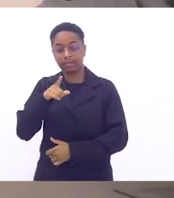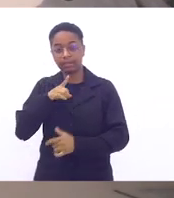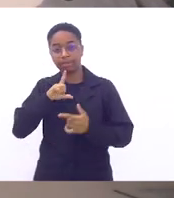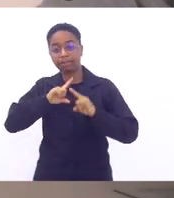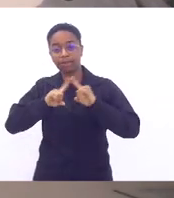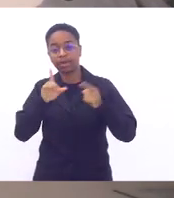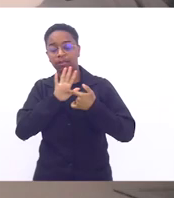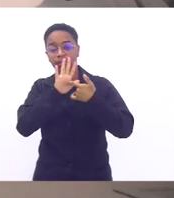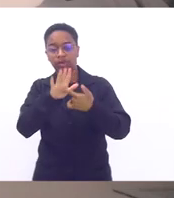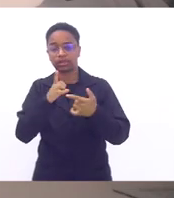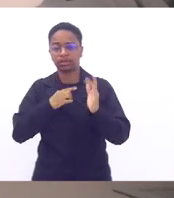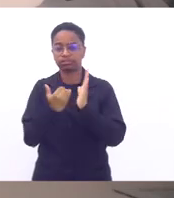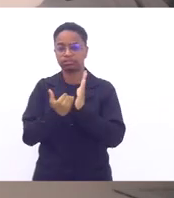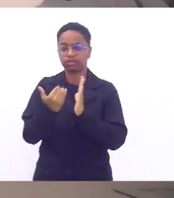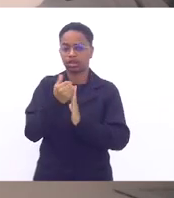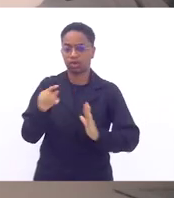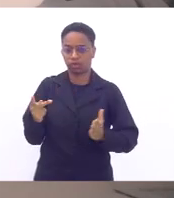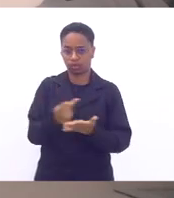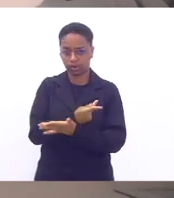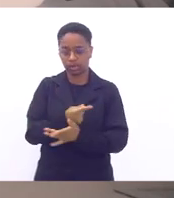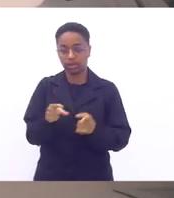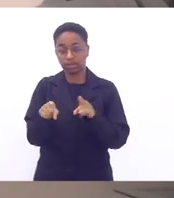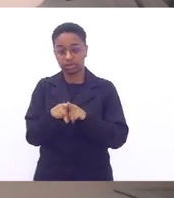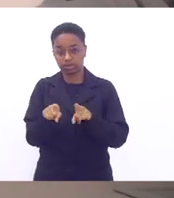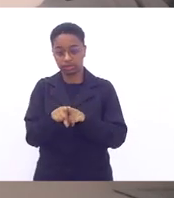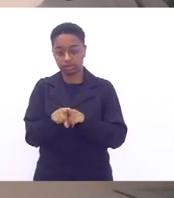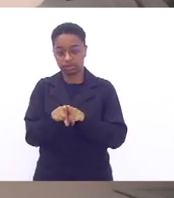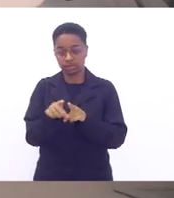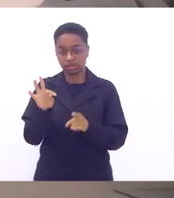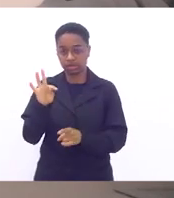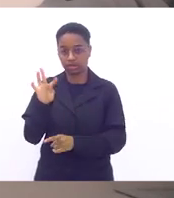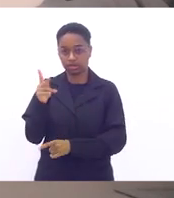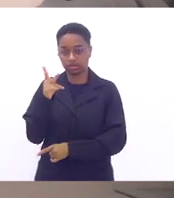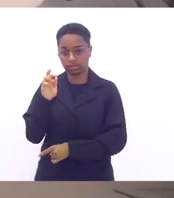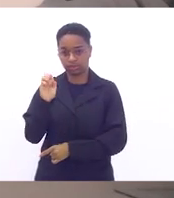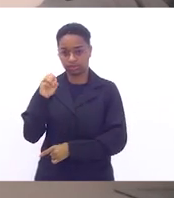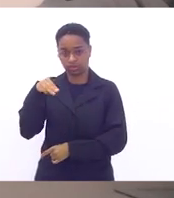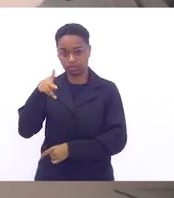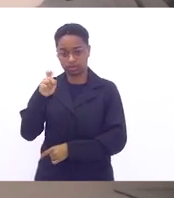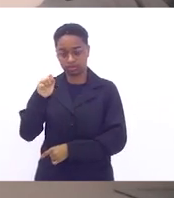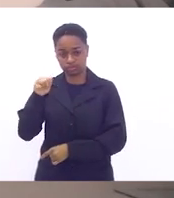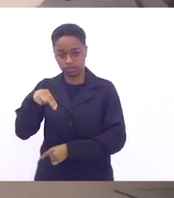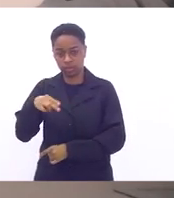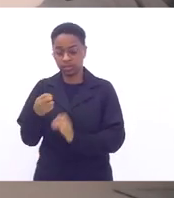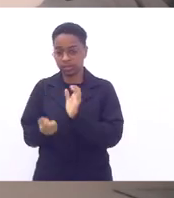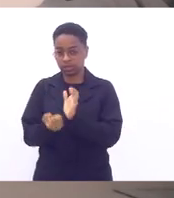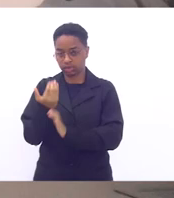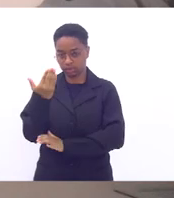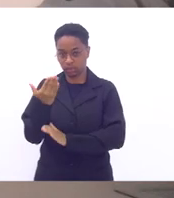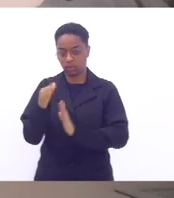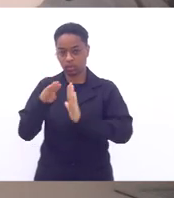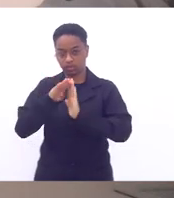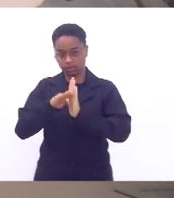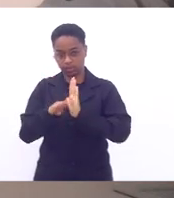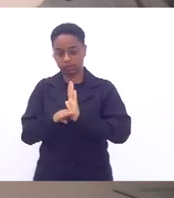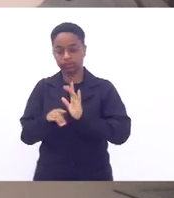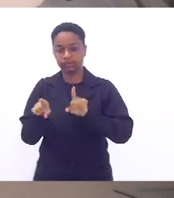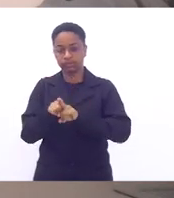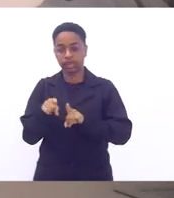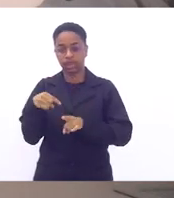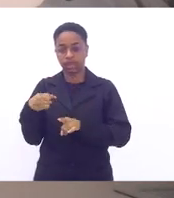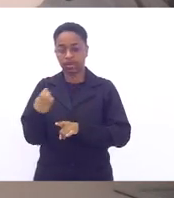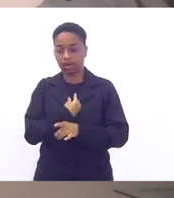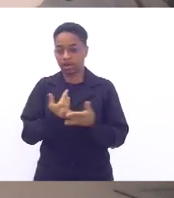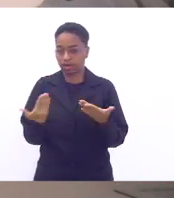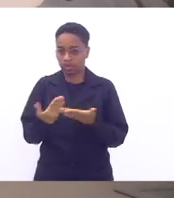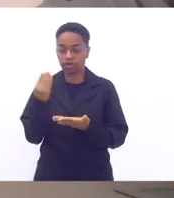incidência muito grande e inclusive o Thompson entusiasta do programa né a gente tá agora tentando fazer